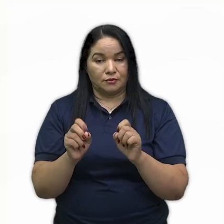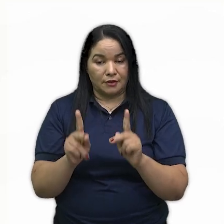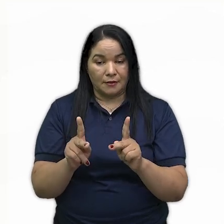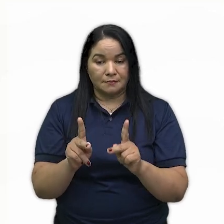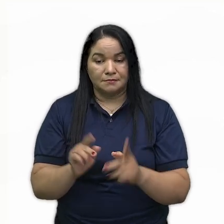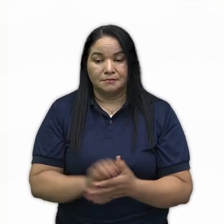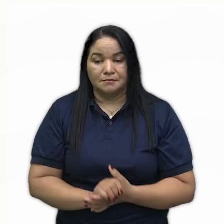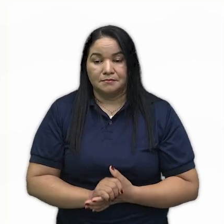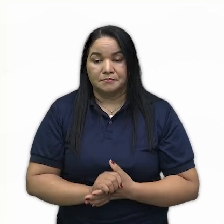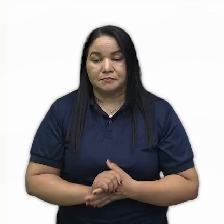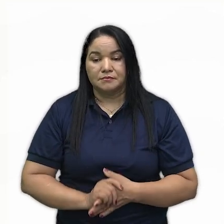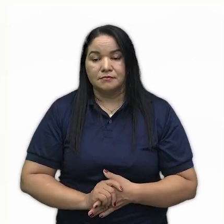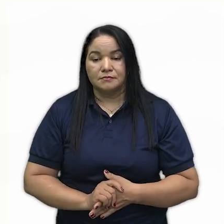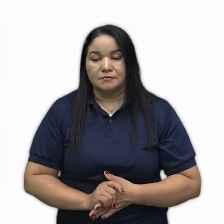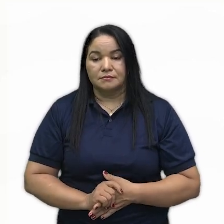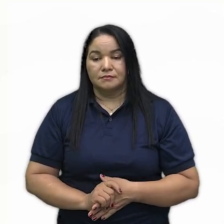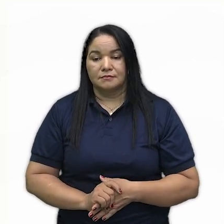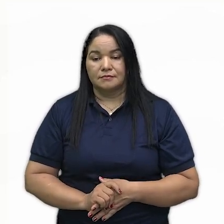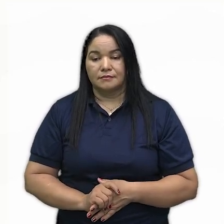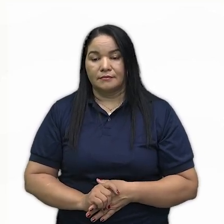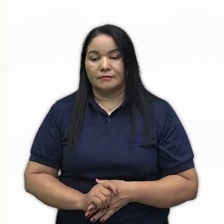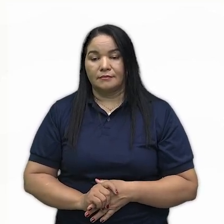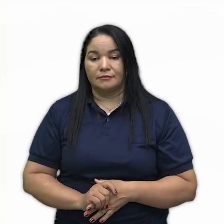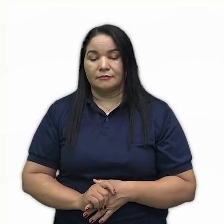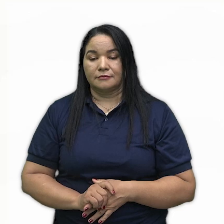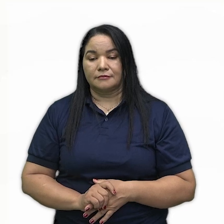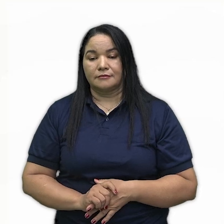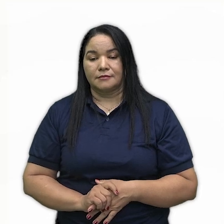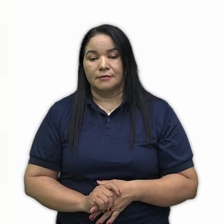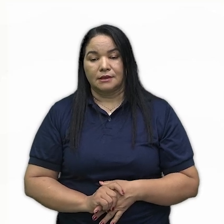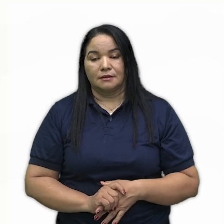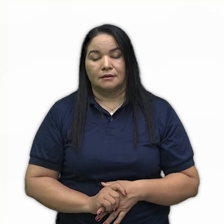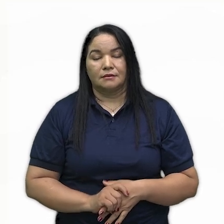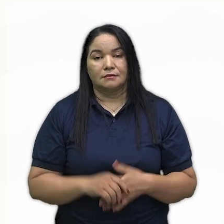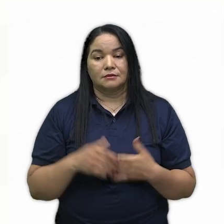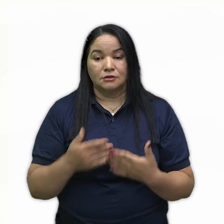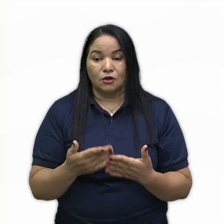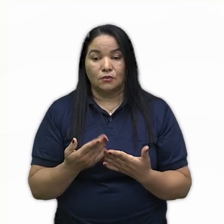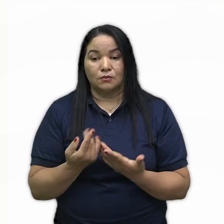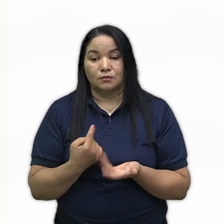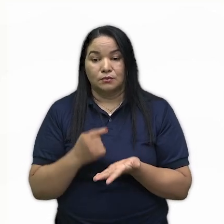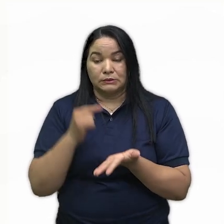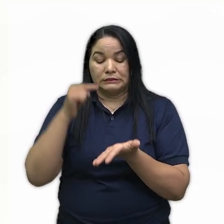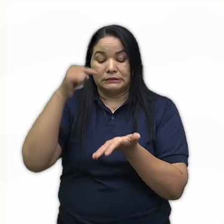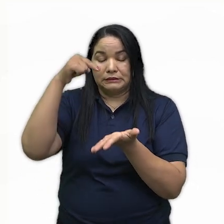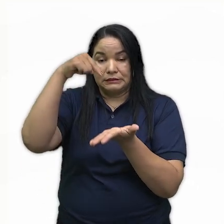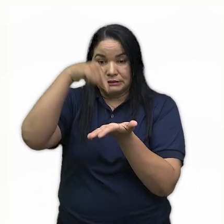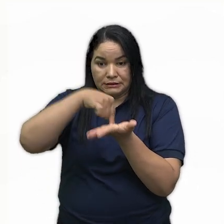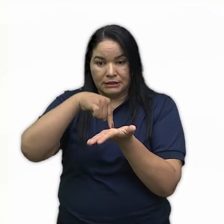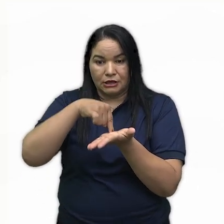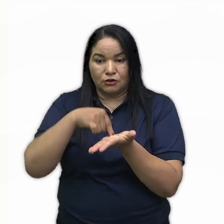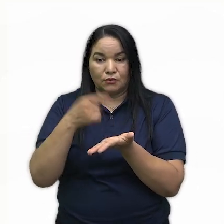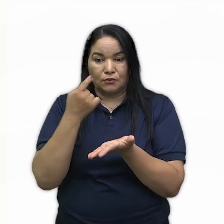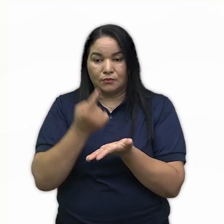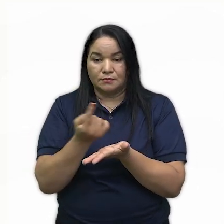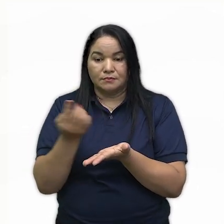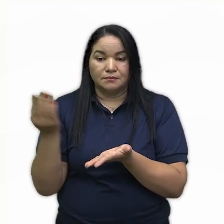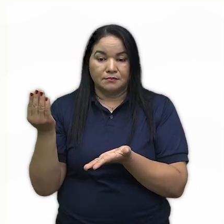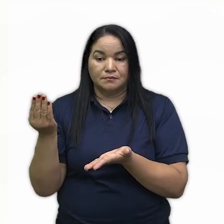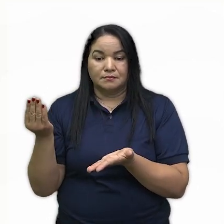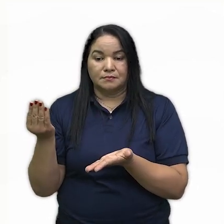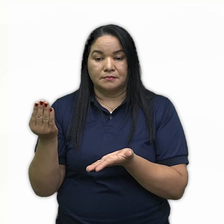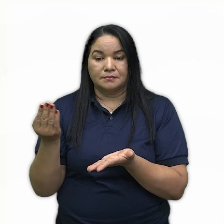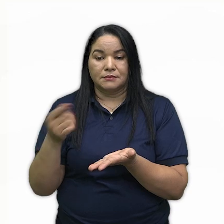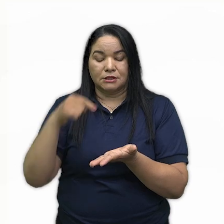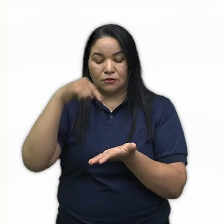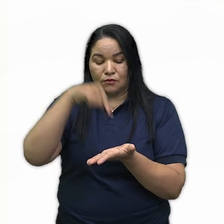tudo bem? Lembrando que aqui não é de cima, é exatamente do centro, tá? De um centro até